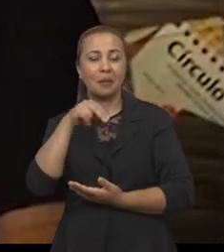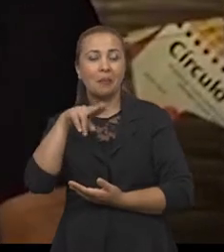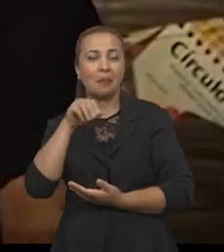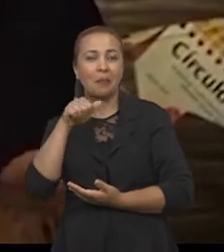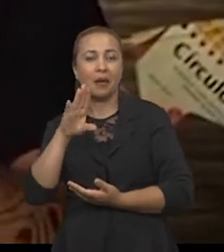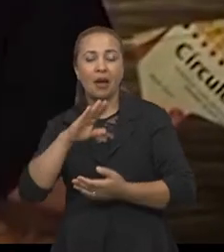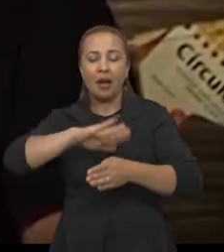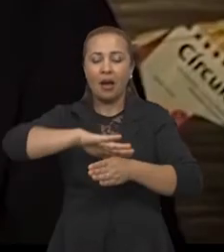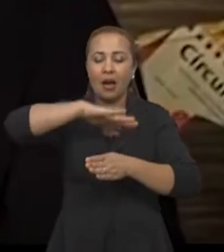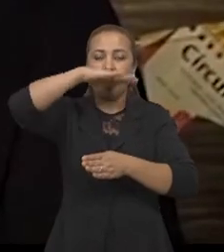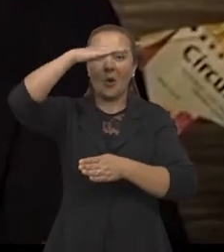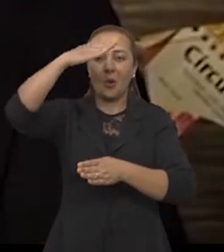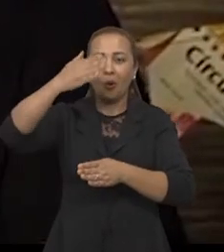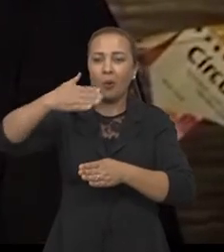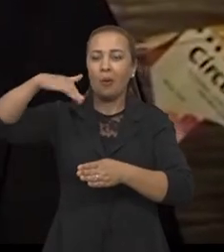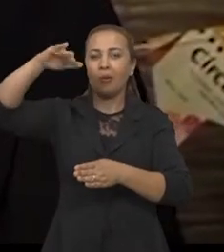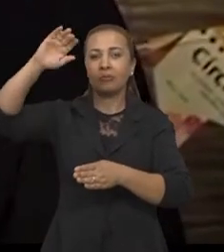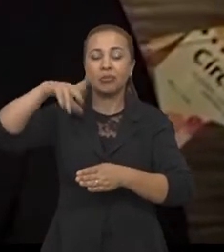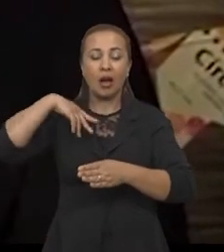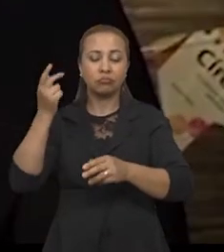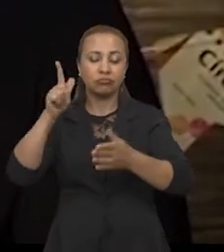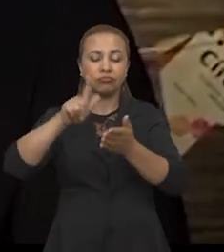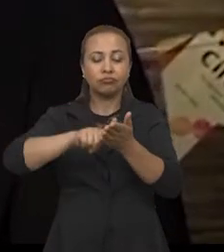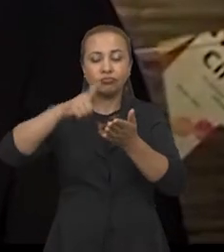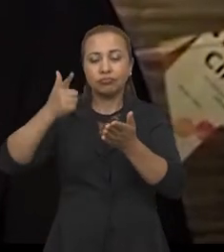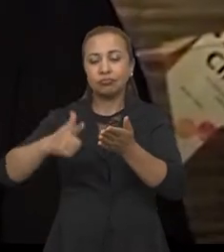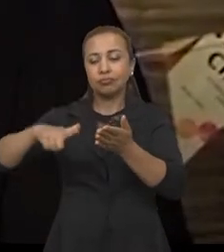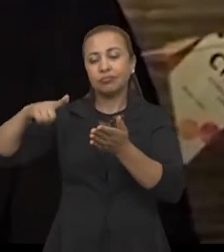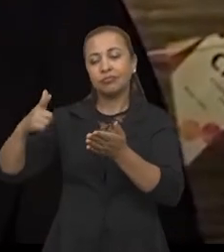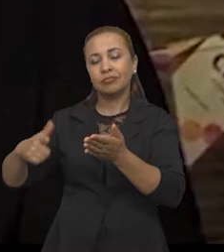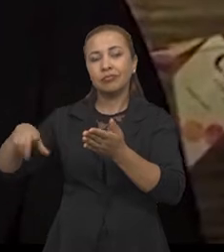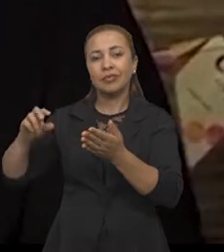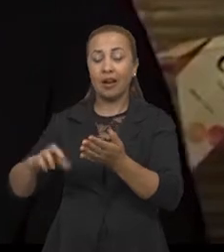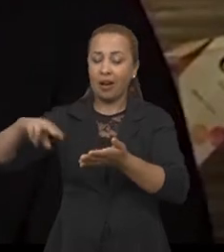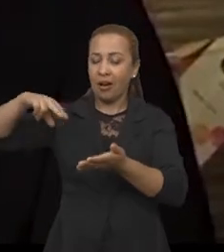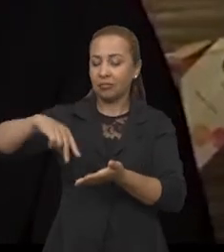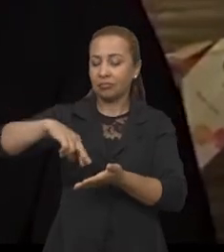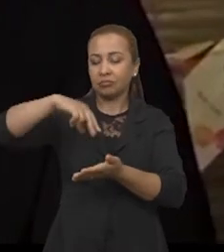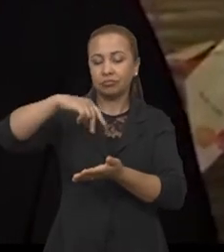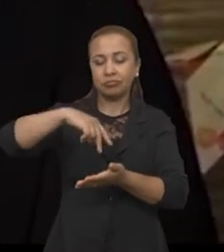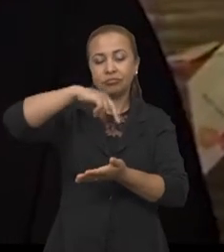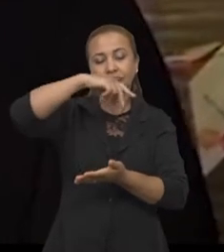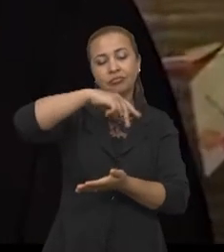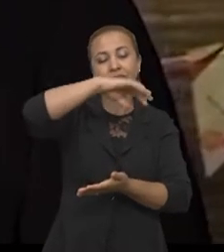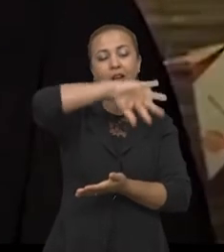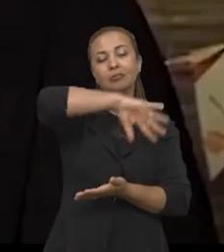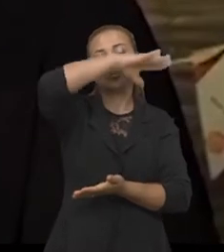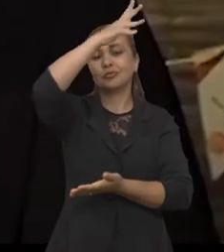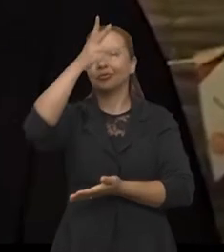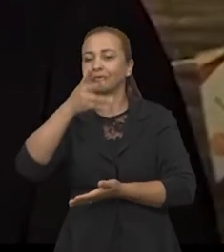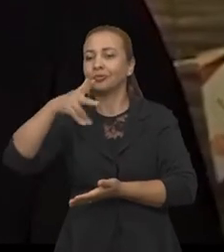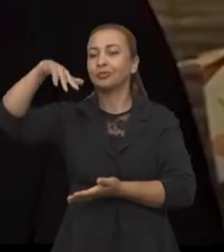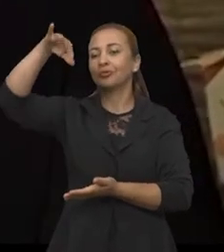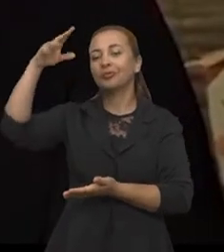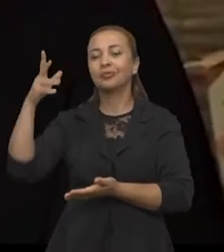Tupinambá subiu a serra, todo coberto de pena. Tupinambá subiu a serra,